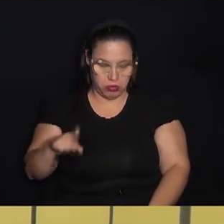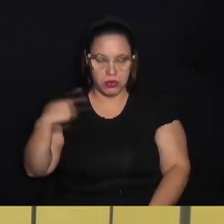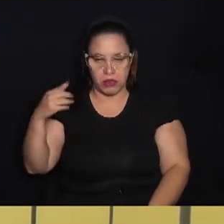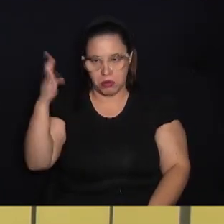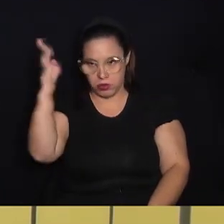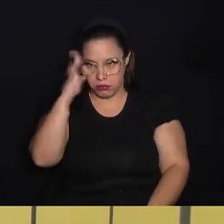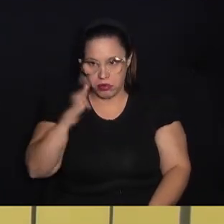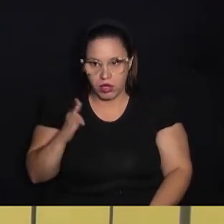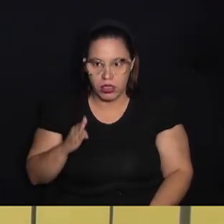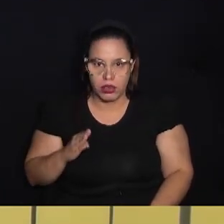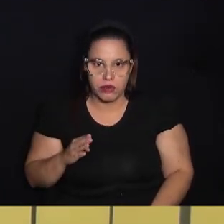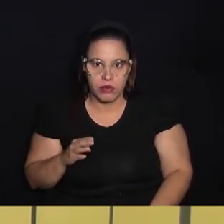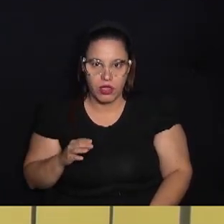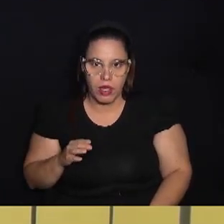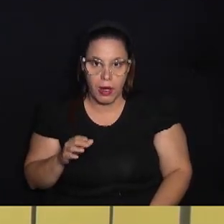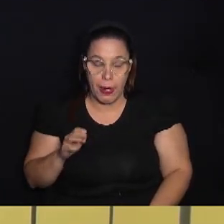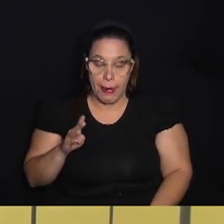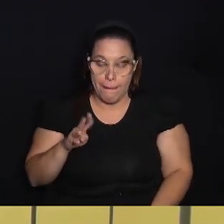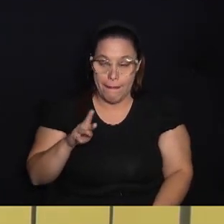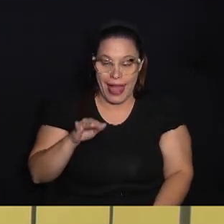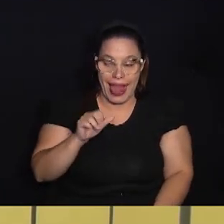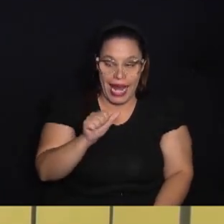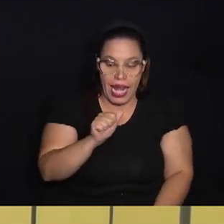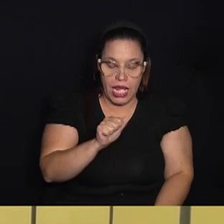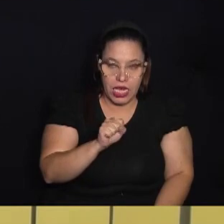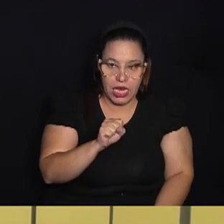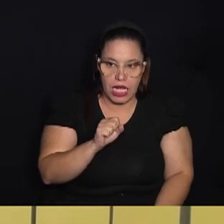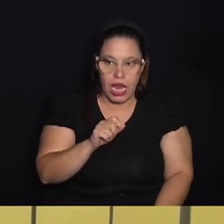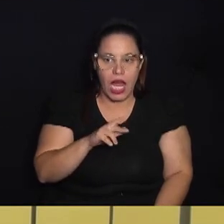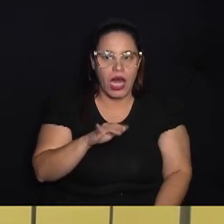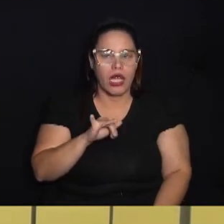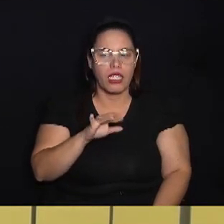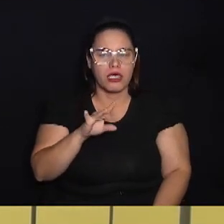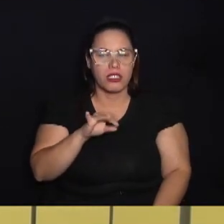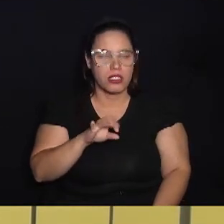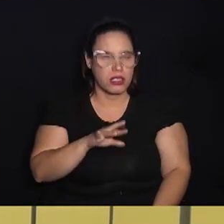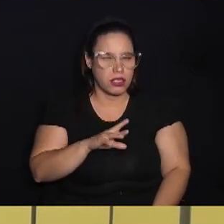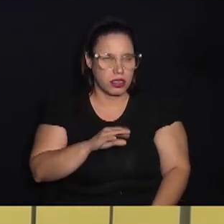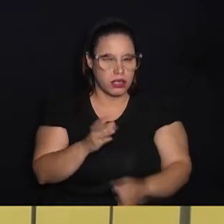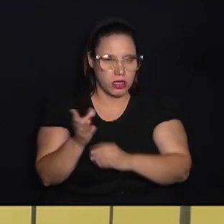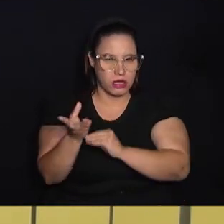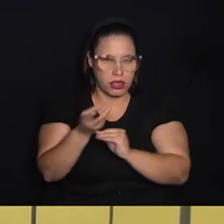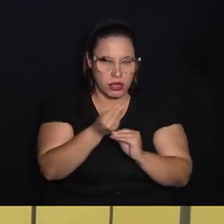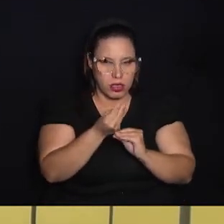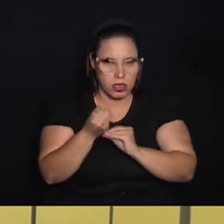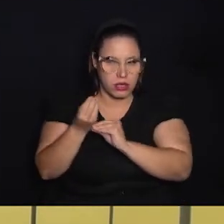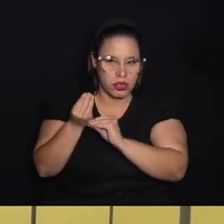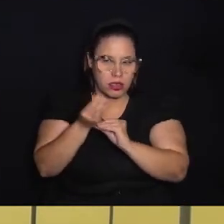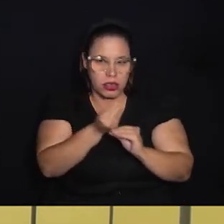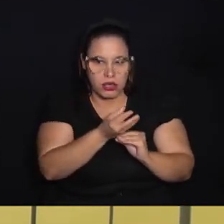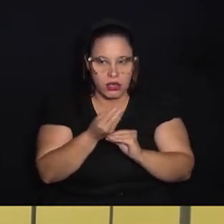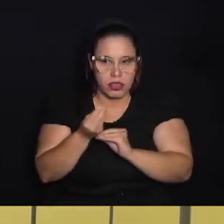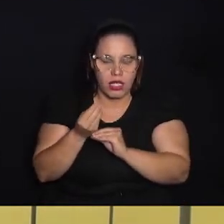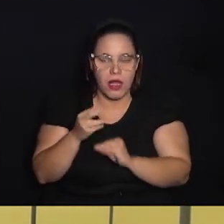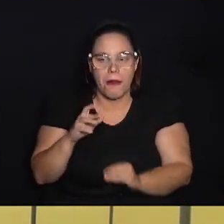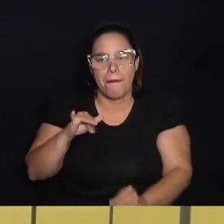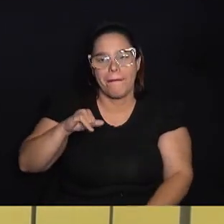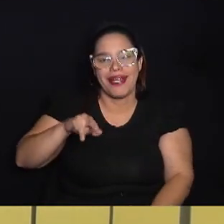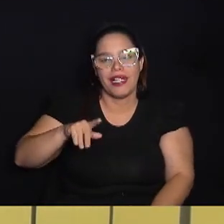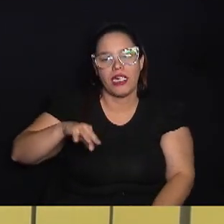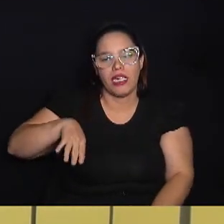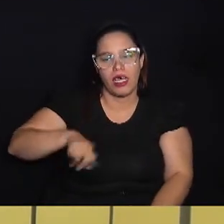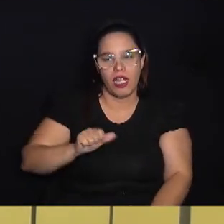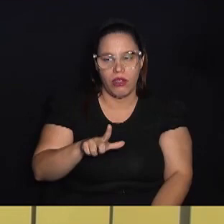referência da escola de Belas Artes Imperial e depois escola nacional de Belas Artes então a o Além de se já seria